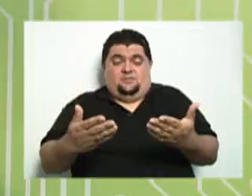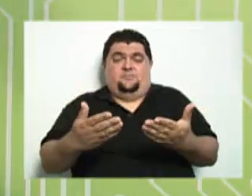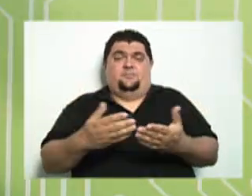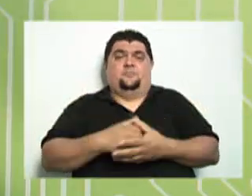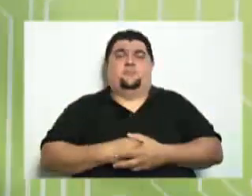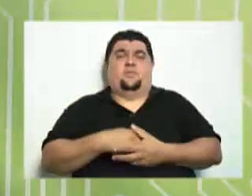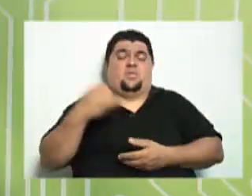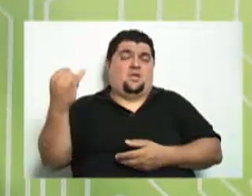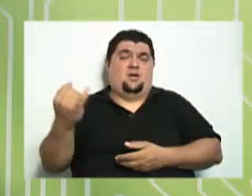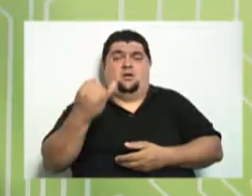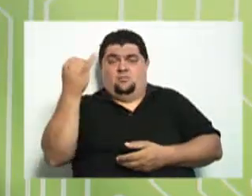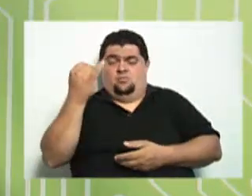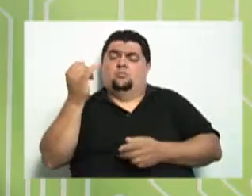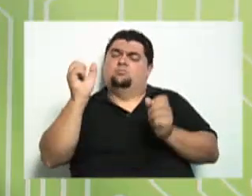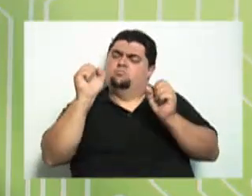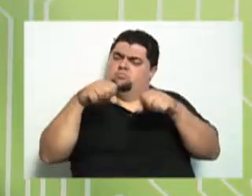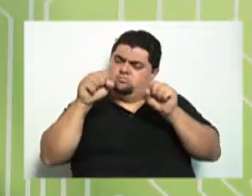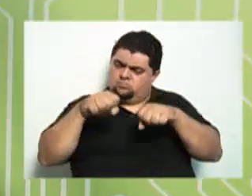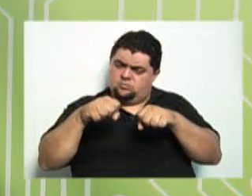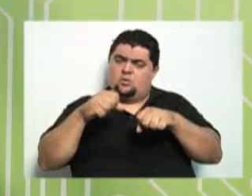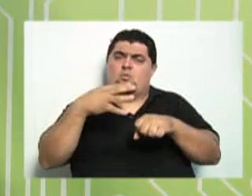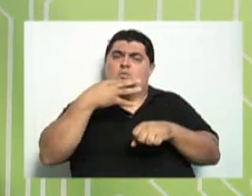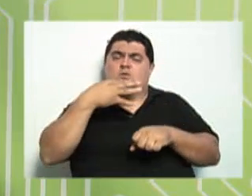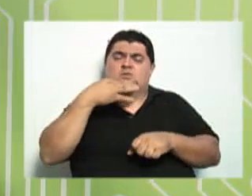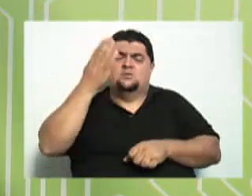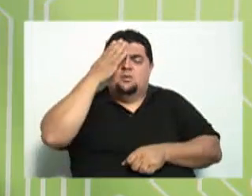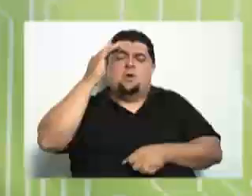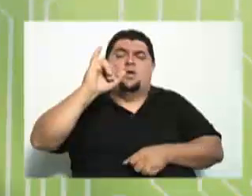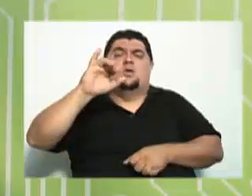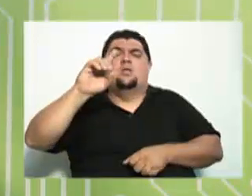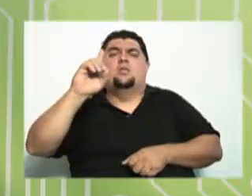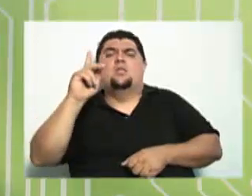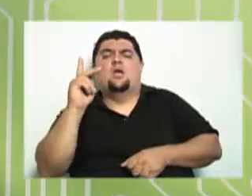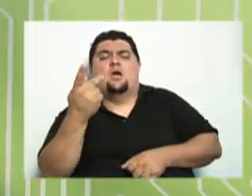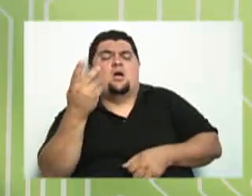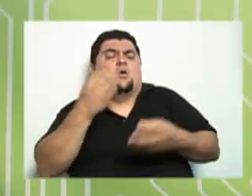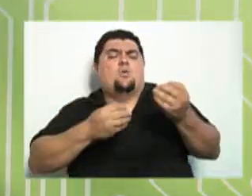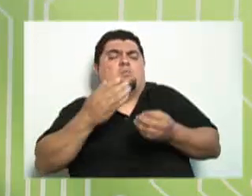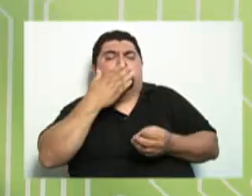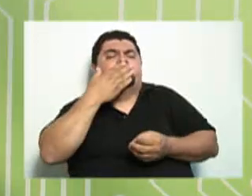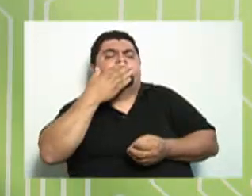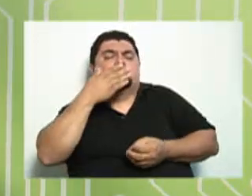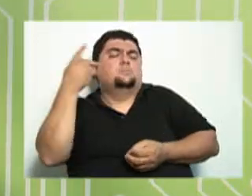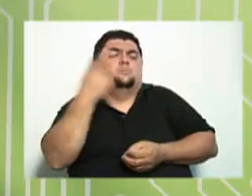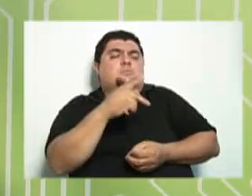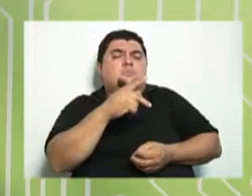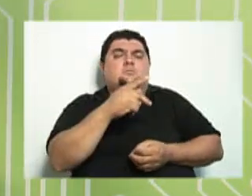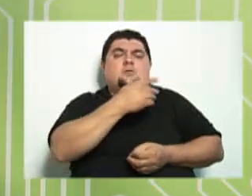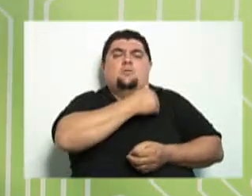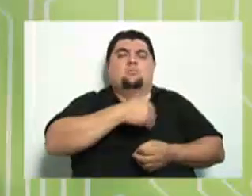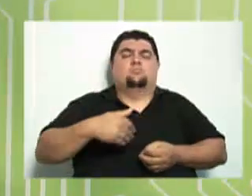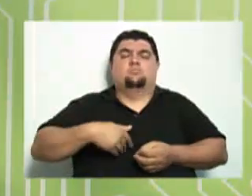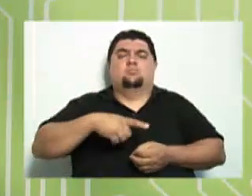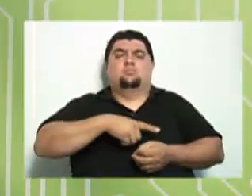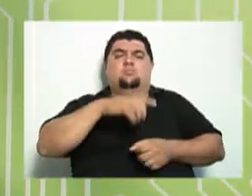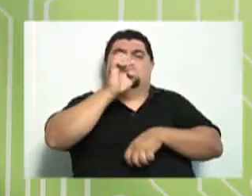Então, é importante, sim, conhecer o seu IDH para conhecer qual o tipo da qualidade de serviços que o seu Estado está conseguindo prestar para você,